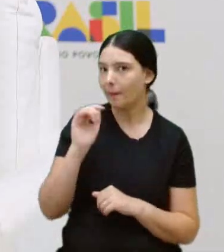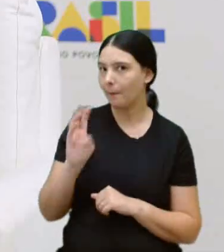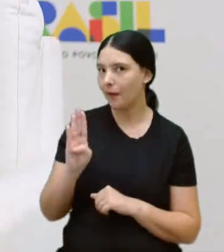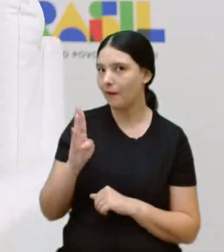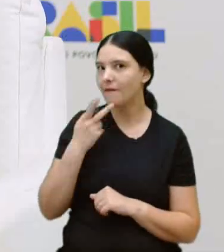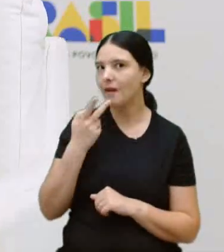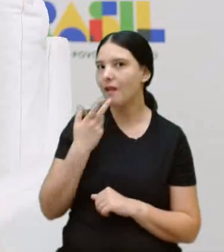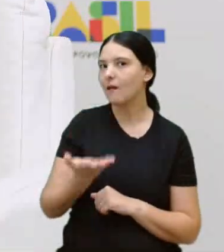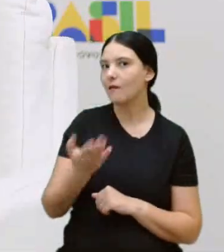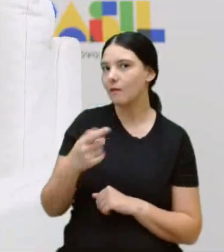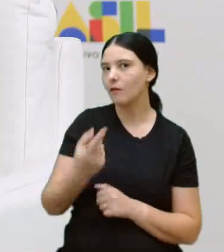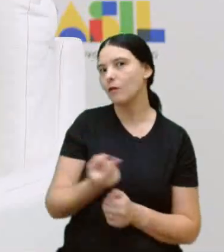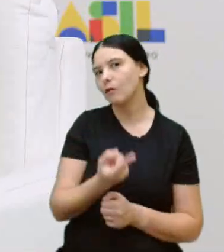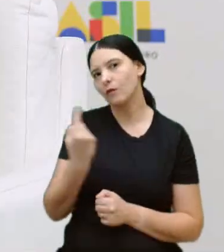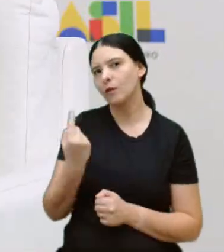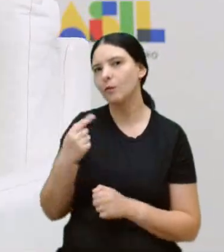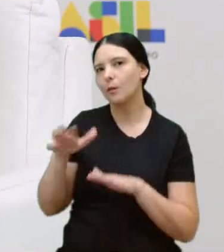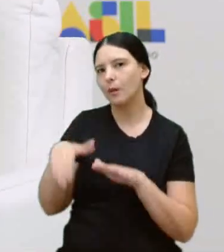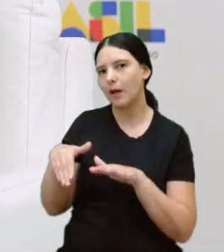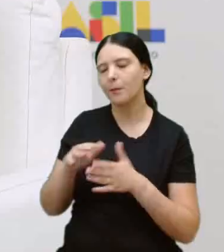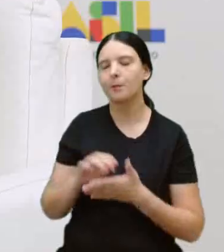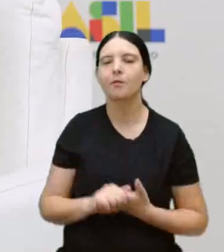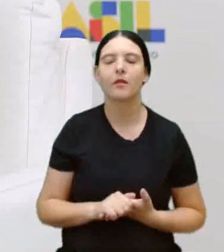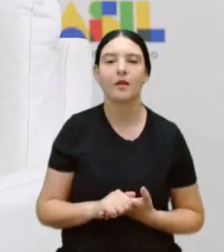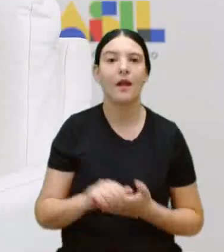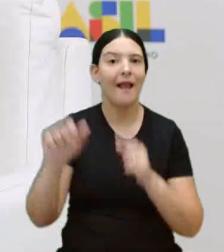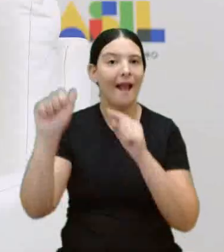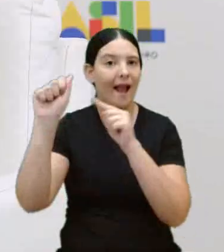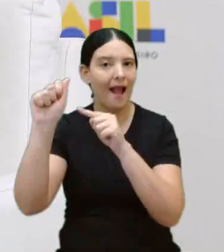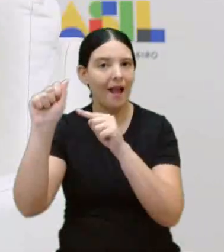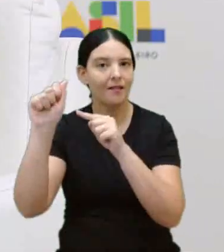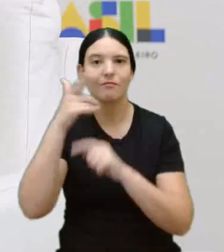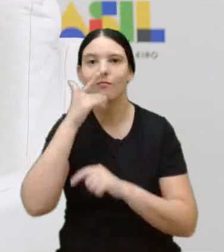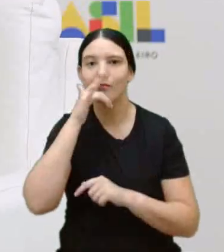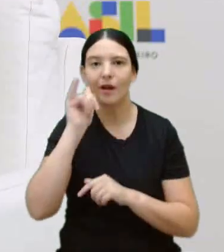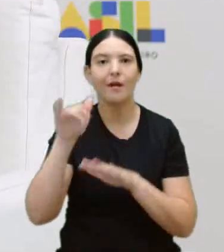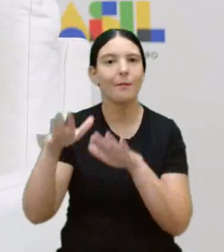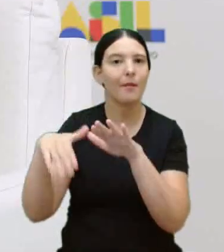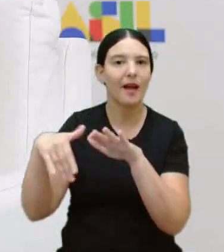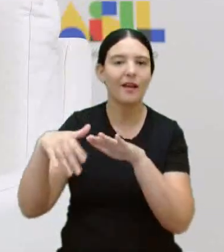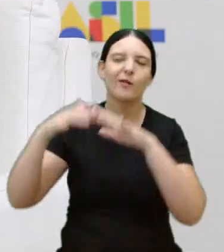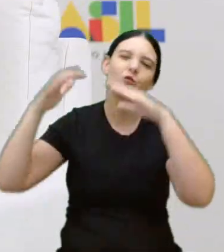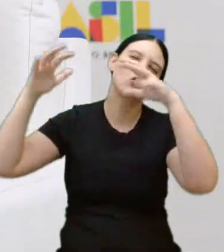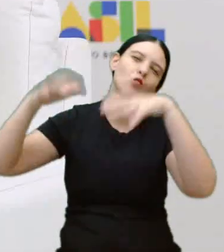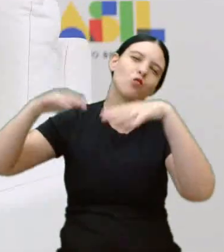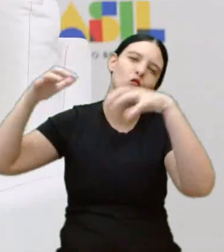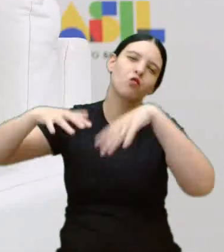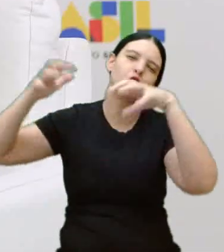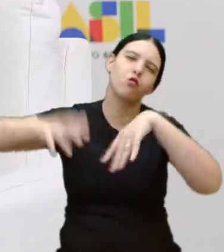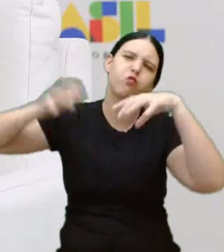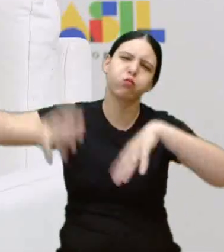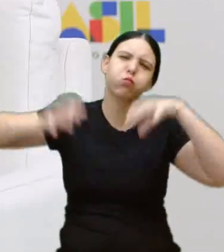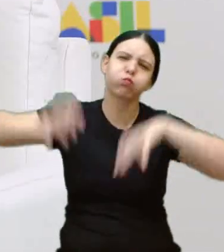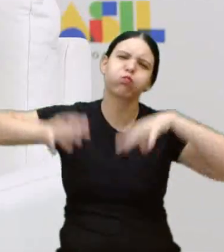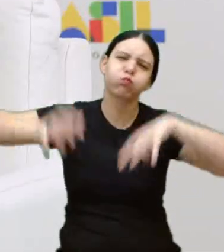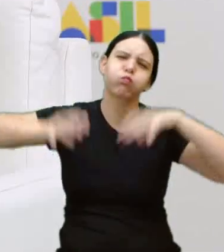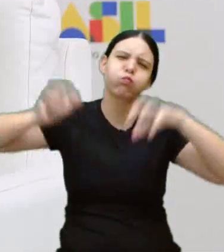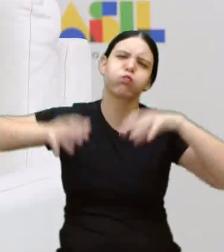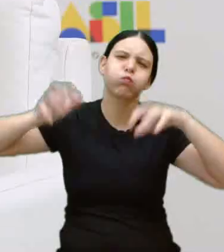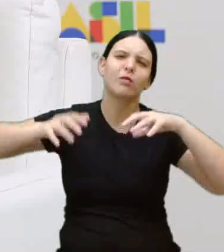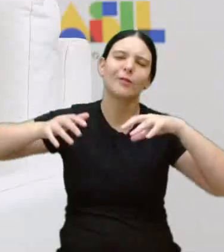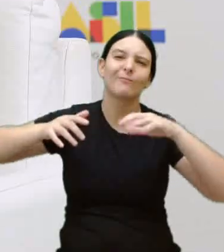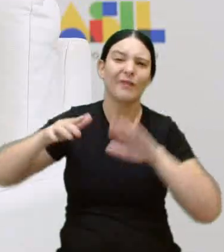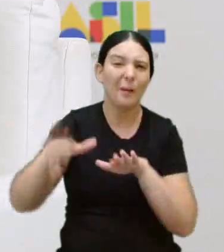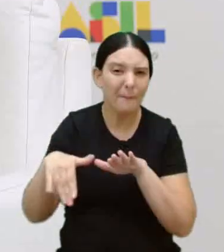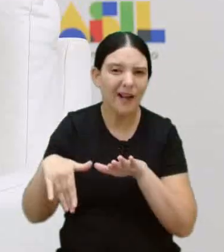praia. O pai A, no dia que o pai A vai levar o filho à praia, chove torrencialmente. Não tem como ir à praia. Ele liga e